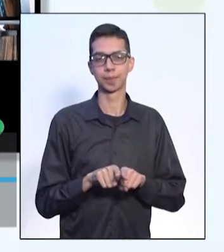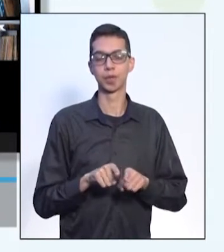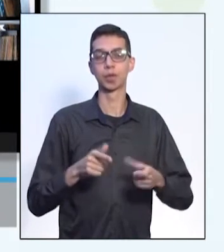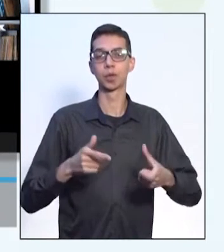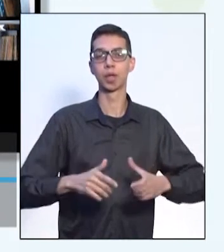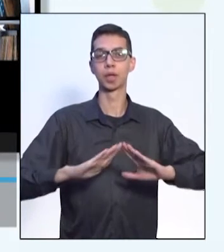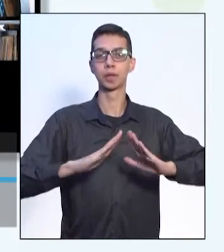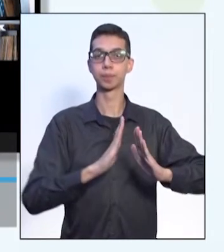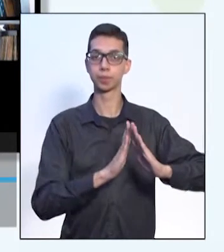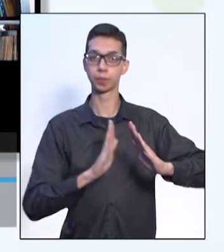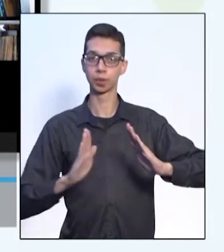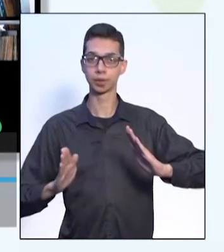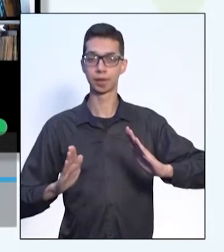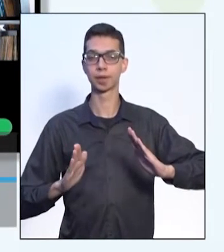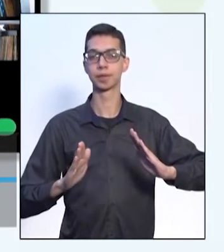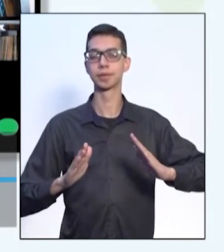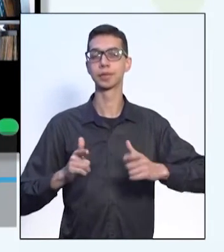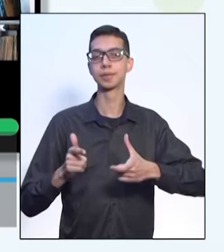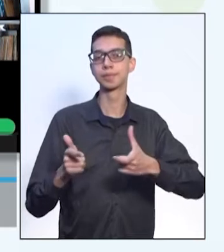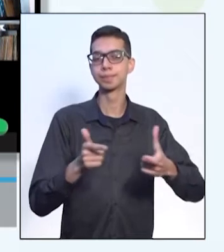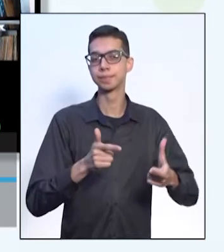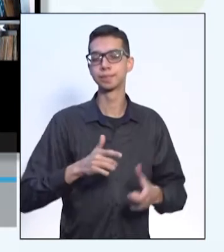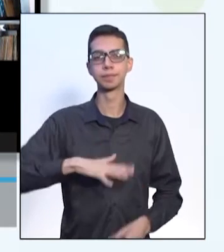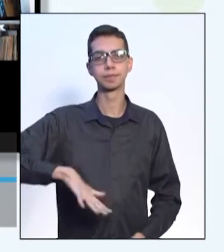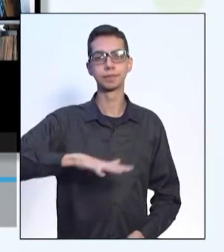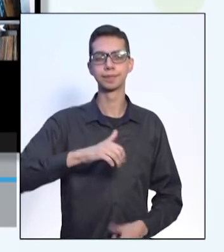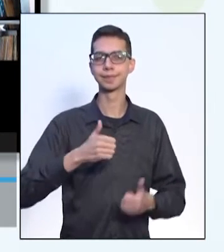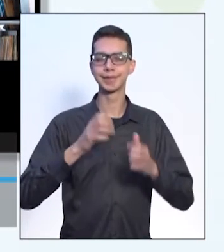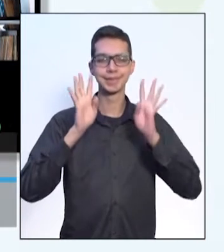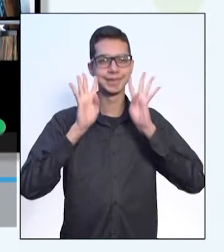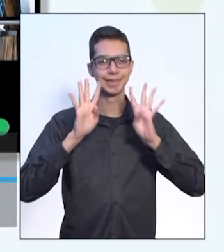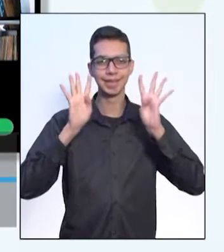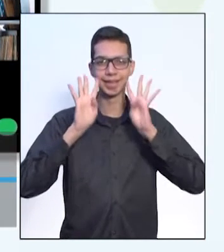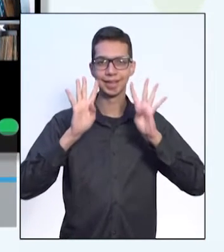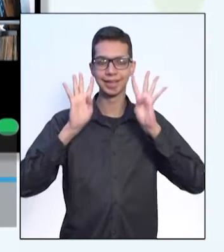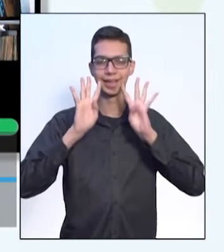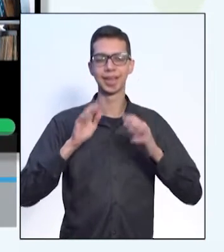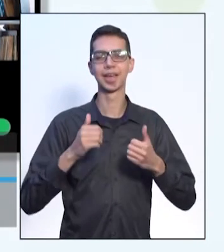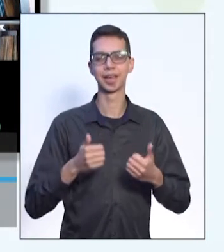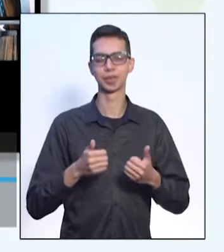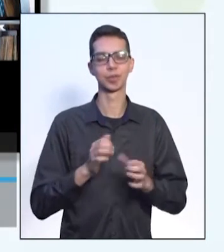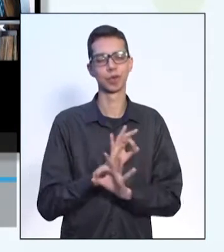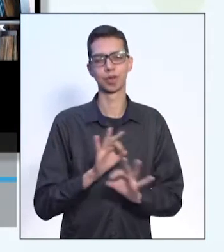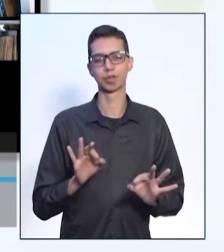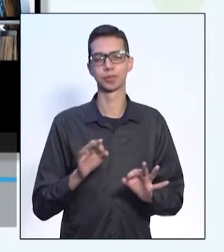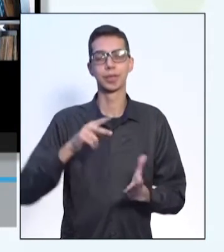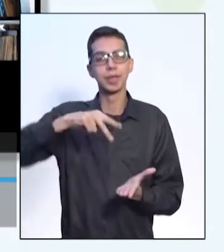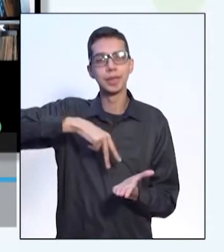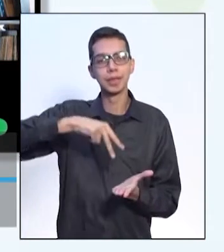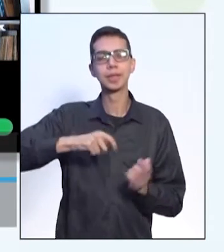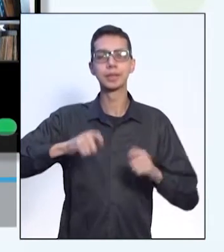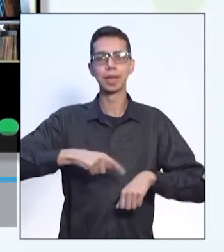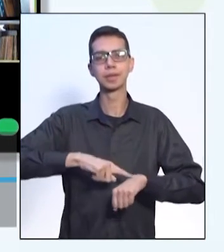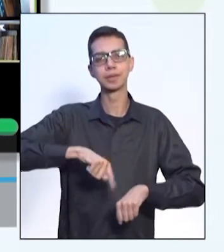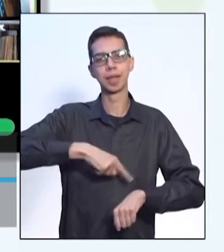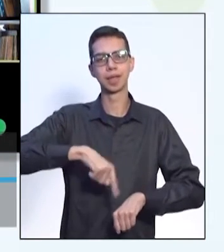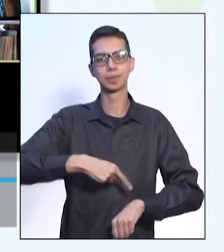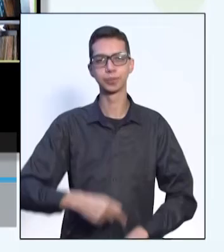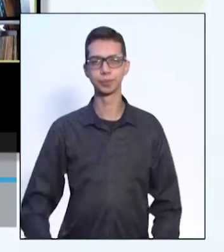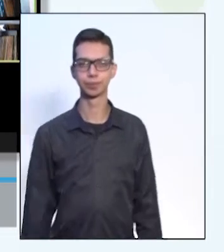gente criou um ambiente legal ali para eles lerem os seus livros ou passarem um tempo, né. E como